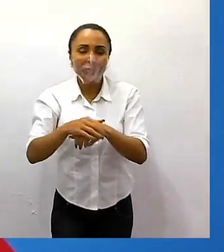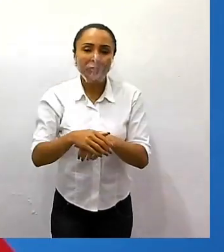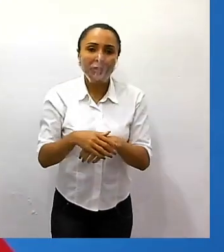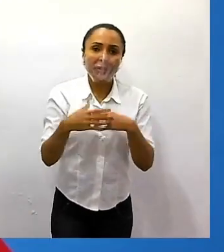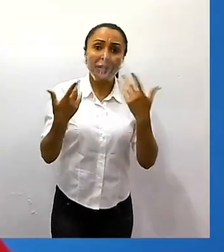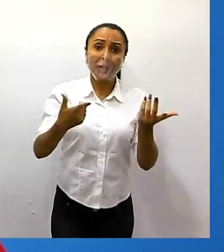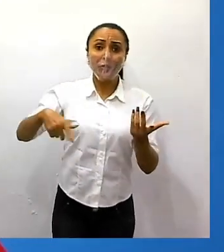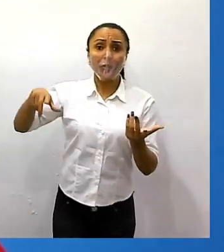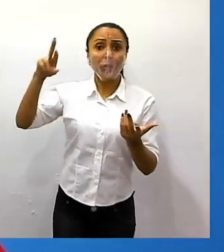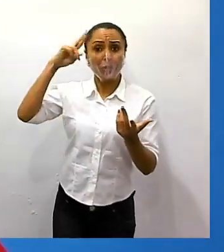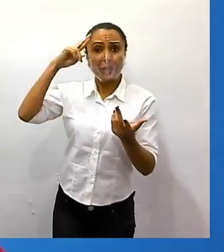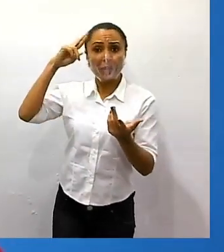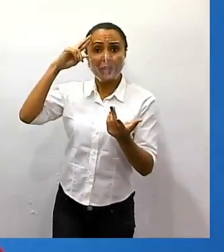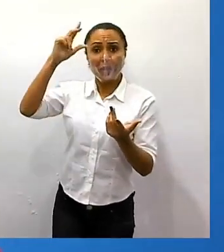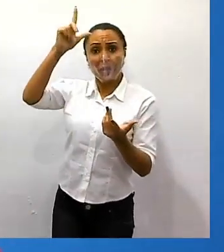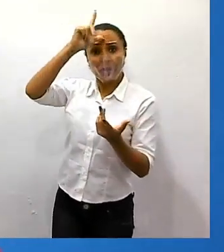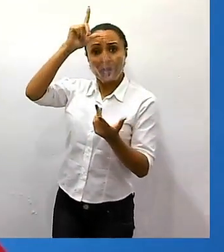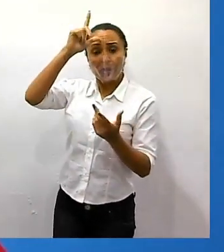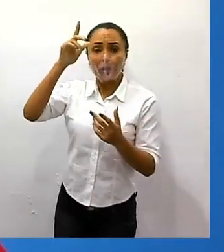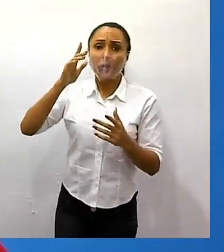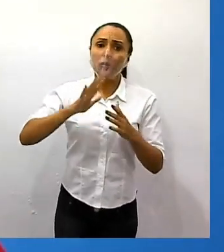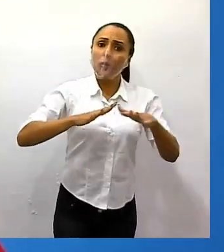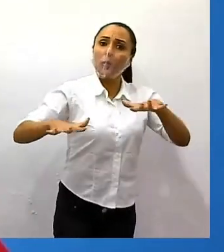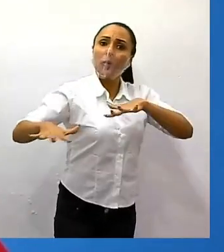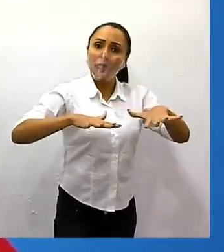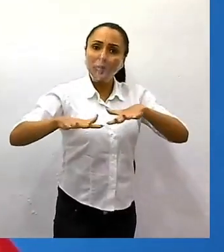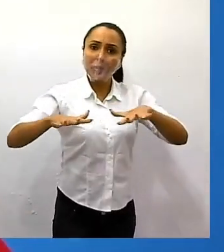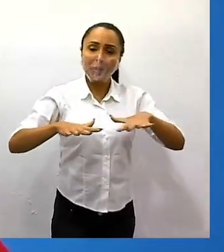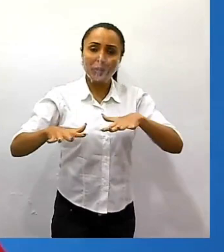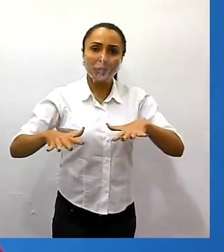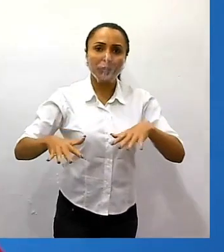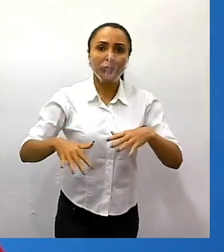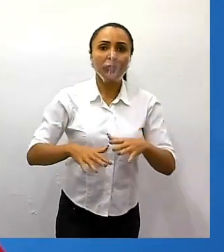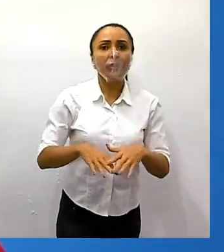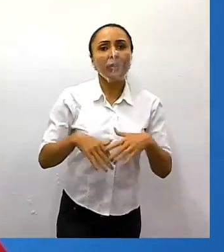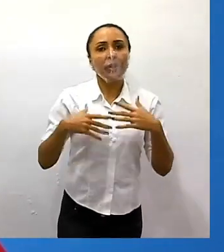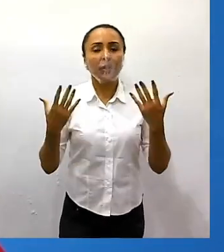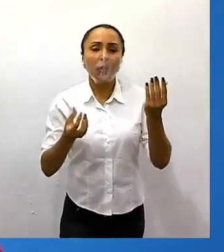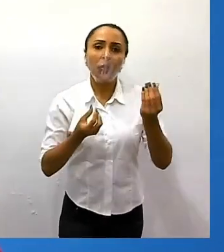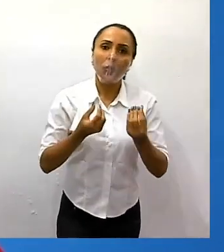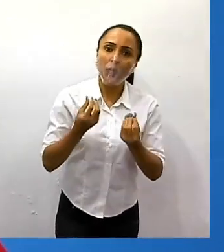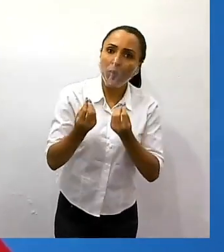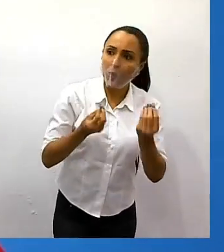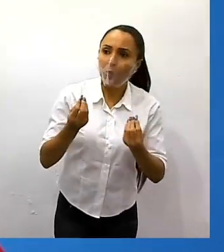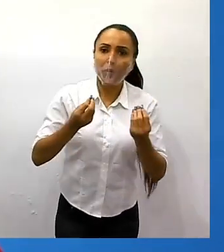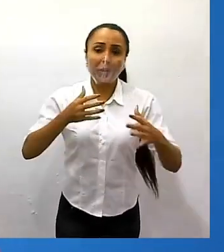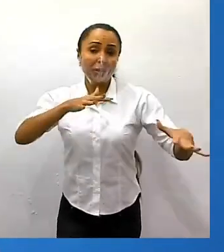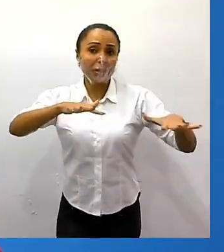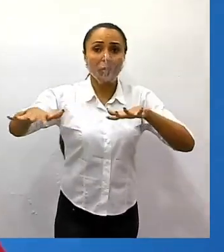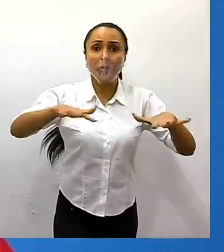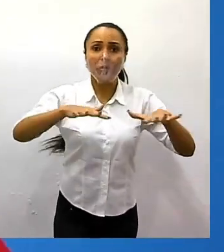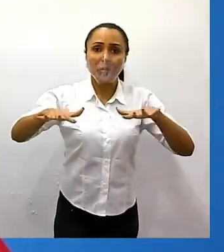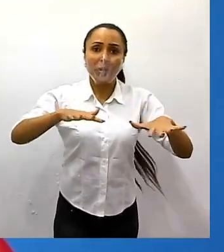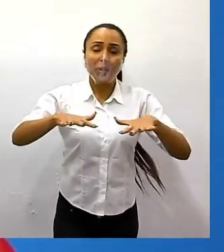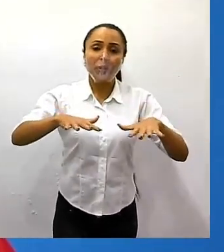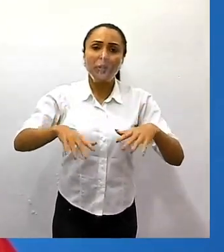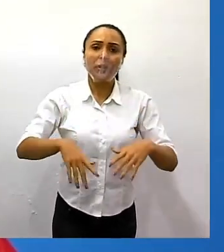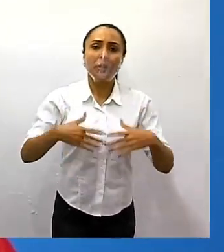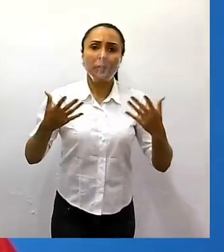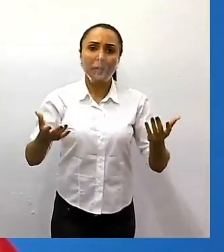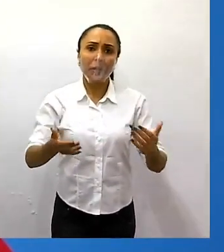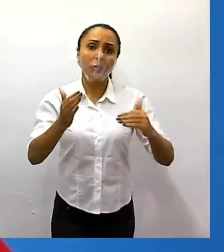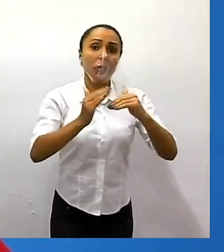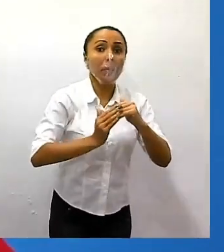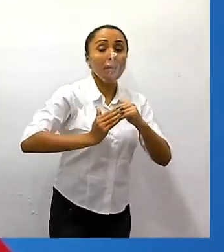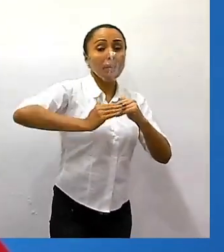o líder desse movimento chamado de cinema novo, e com esse movimento, ele foi também um dos